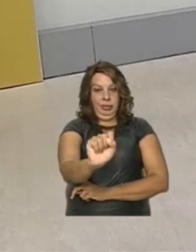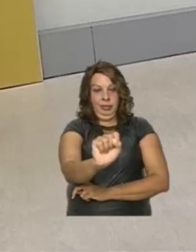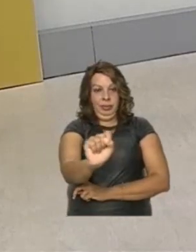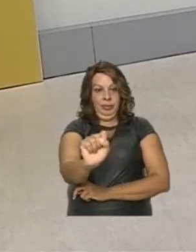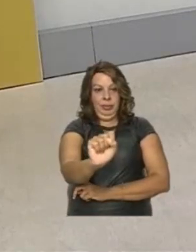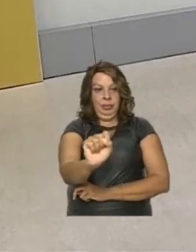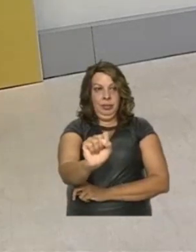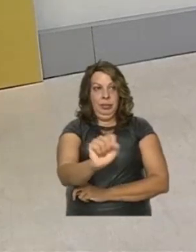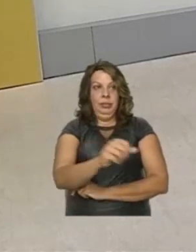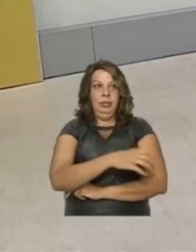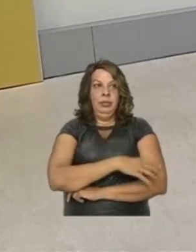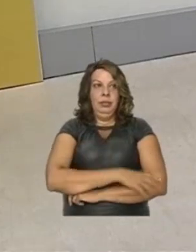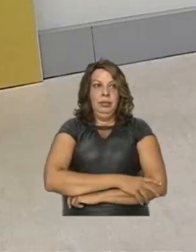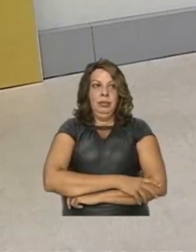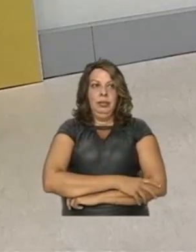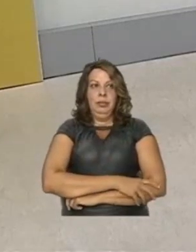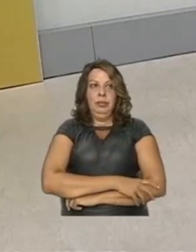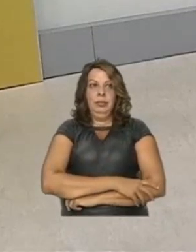8.